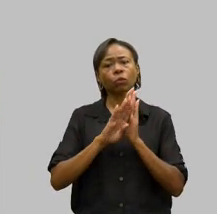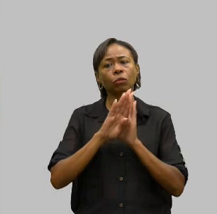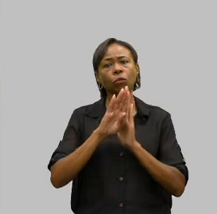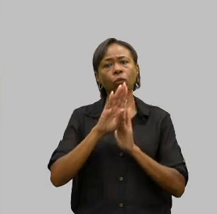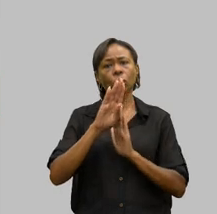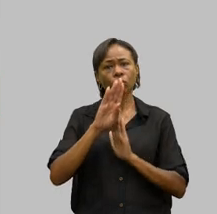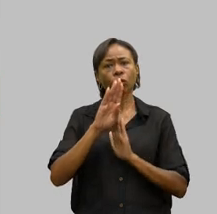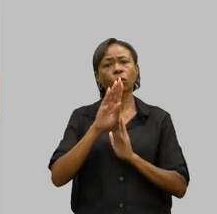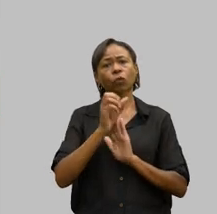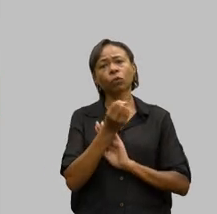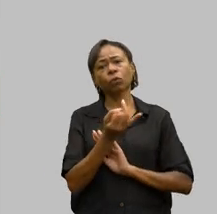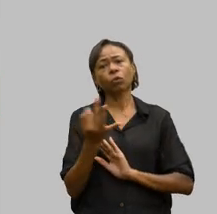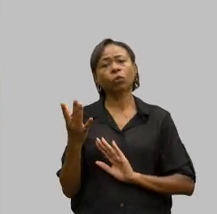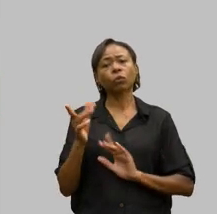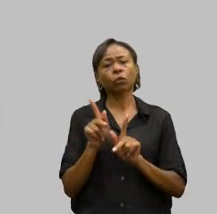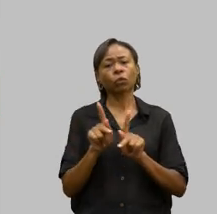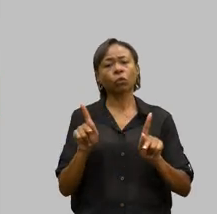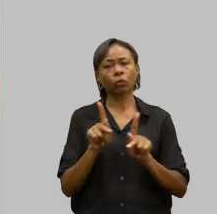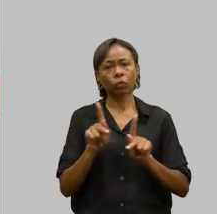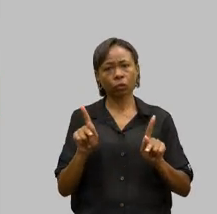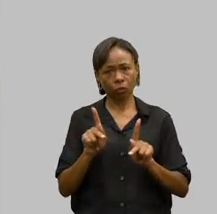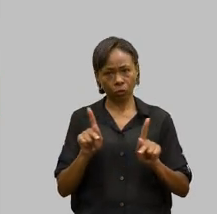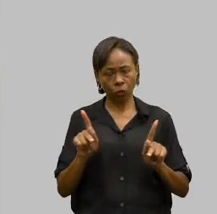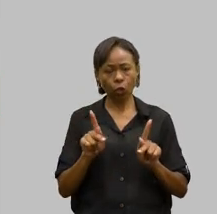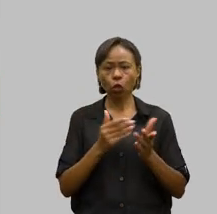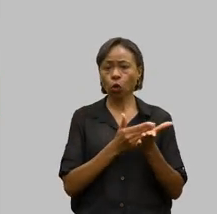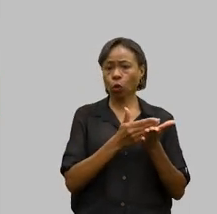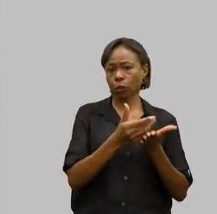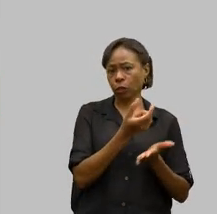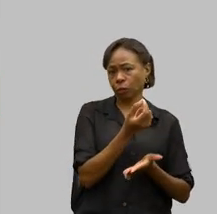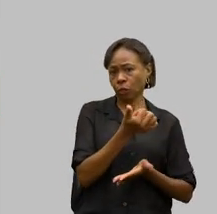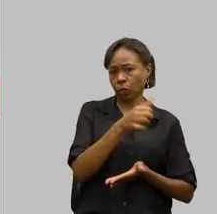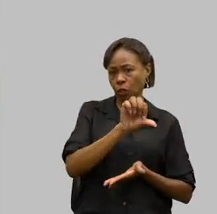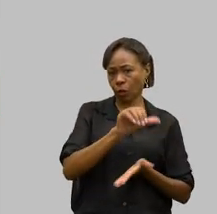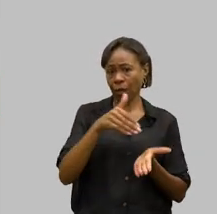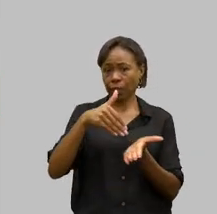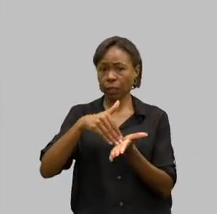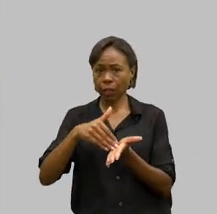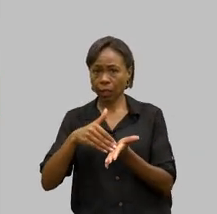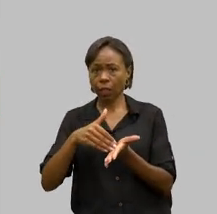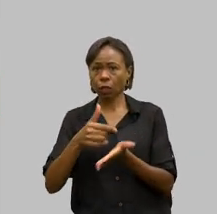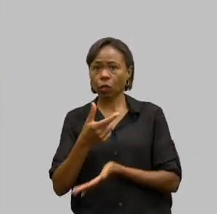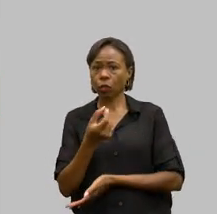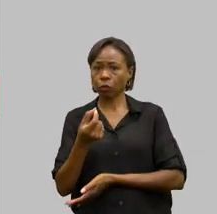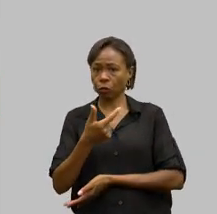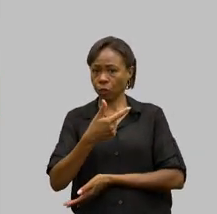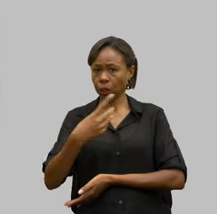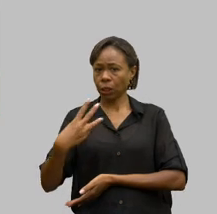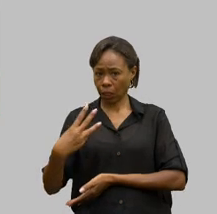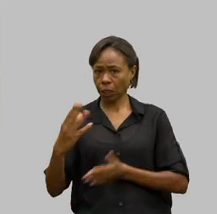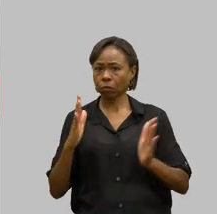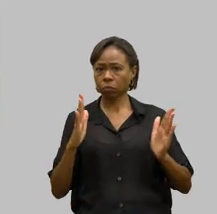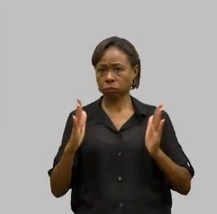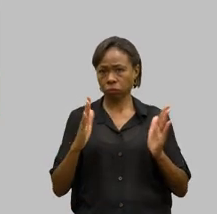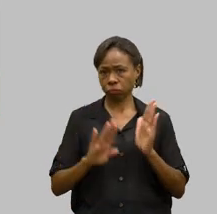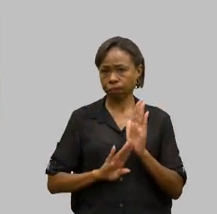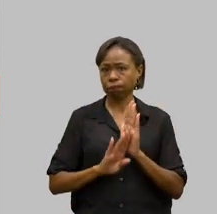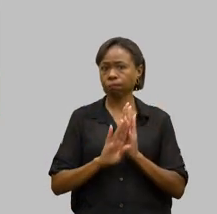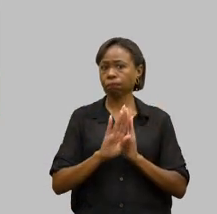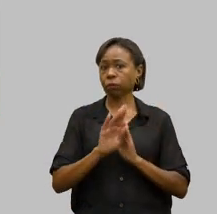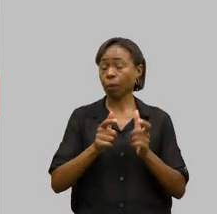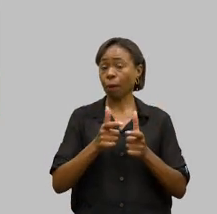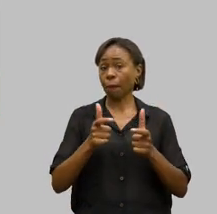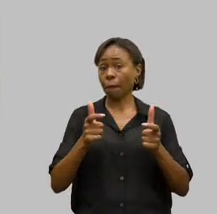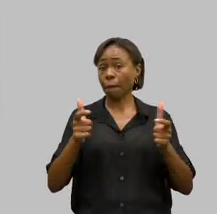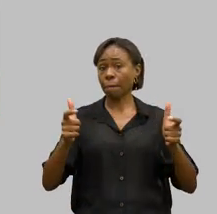quantitativo de docentes efetivos que nós tivemos desde 2019 até 2023, que nós vimos um crescimento no aumento de professores efetivos